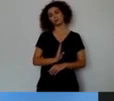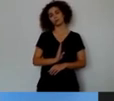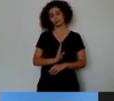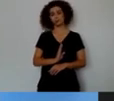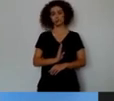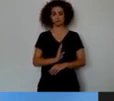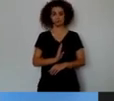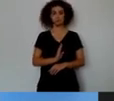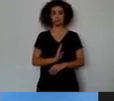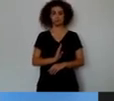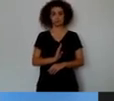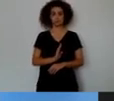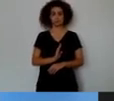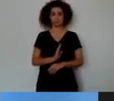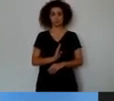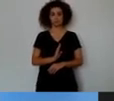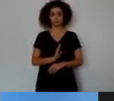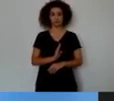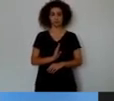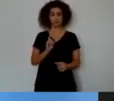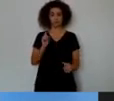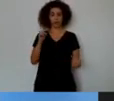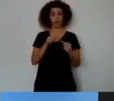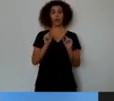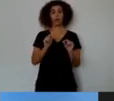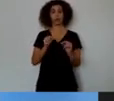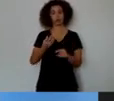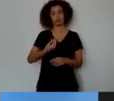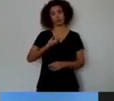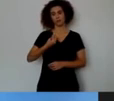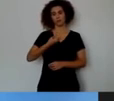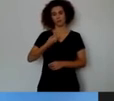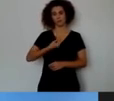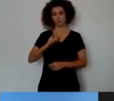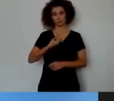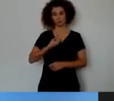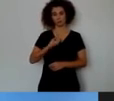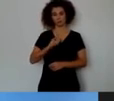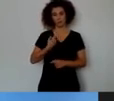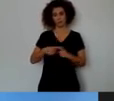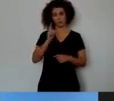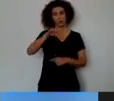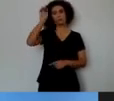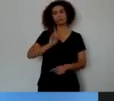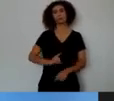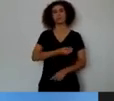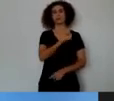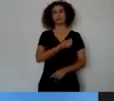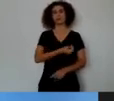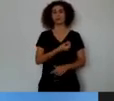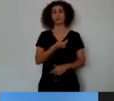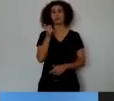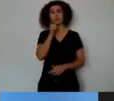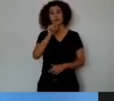ela esbarra na questão da vida, né? Como você falou, é um direito básico e a mulher negra ela é a